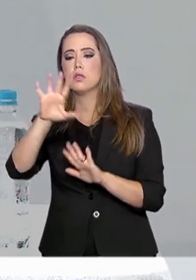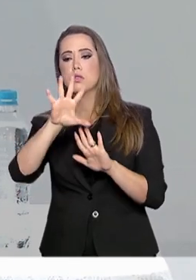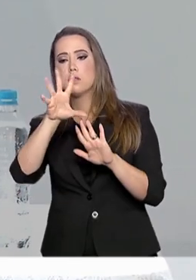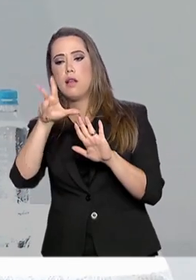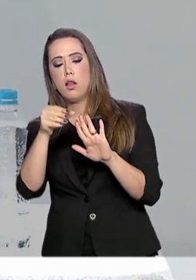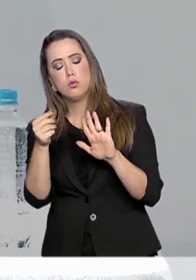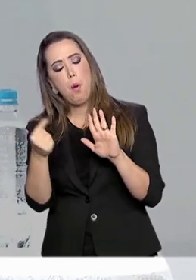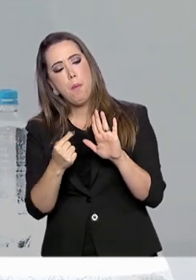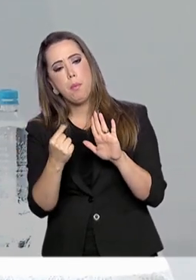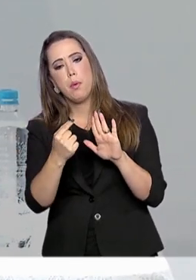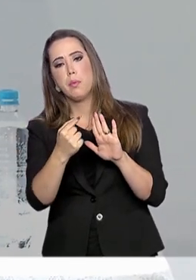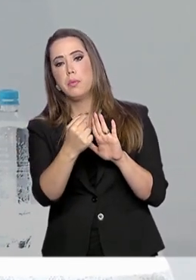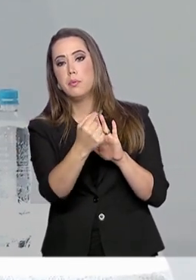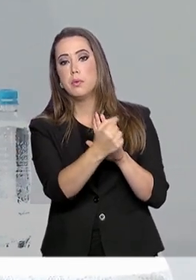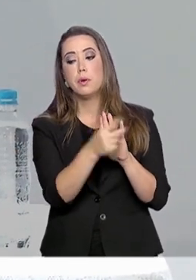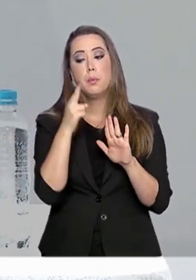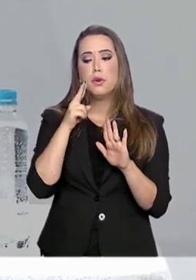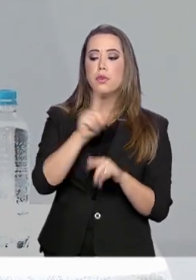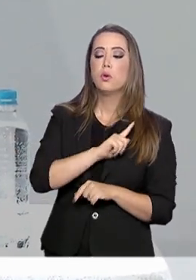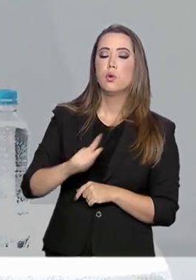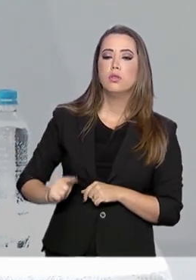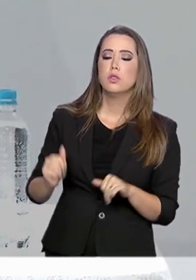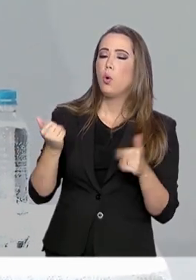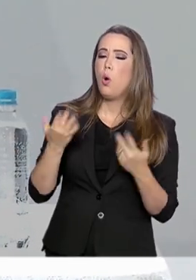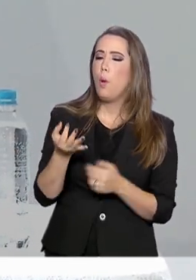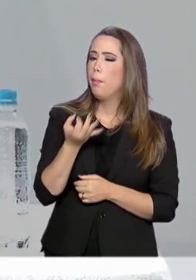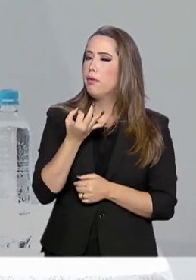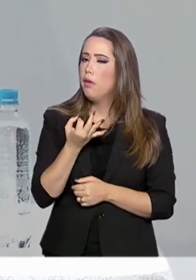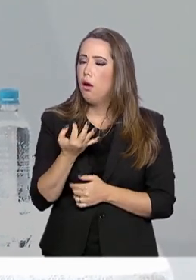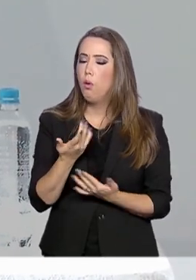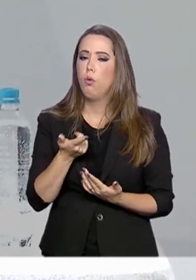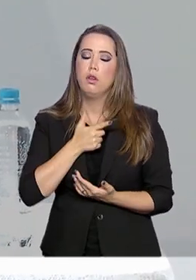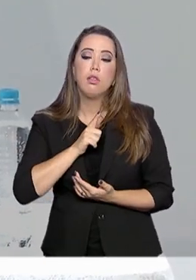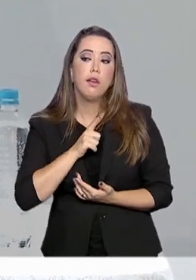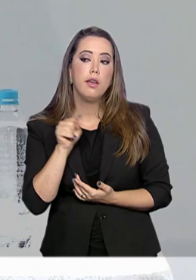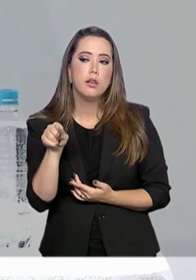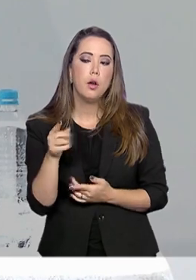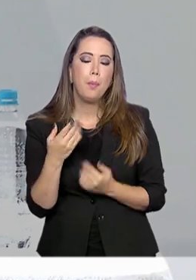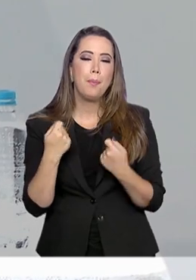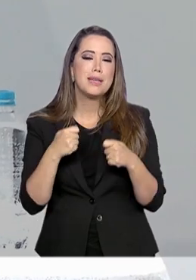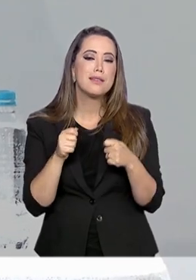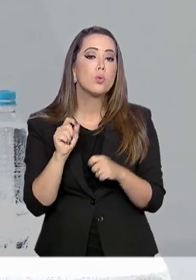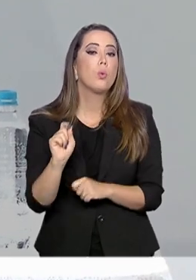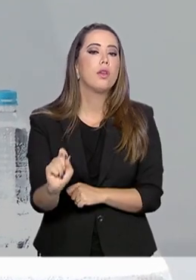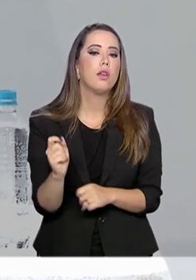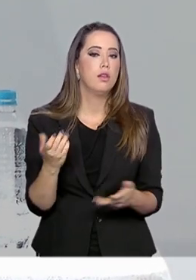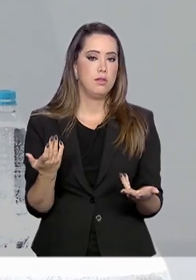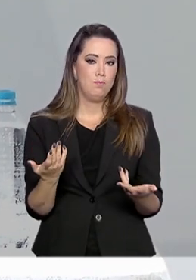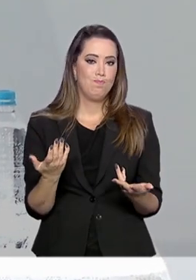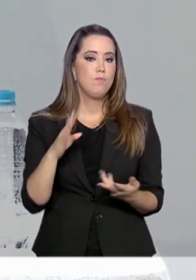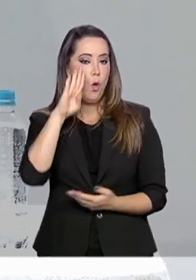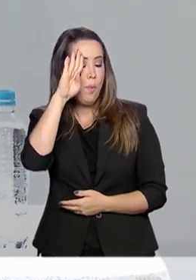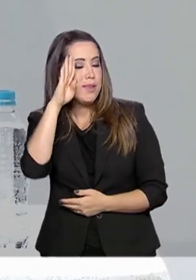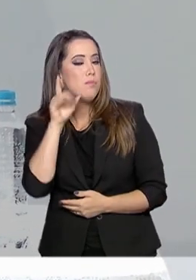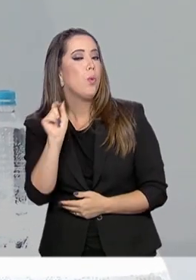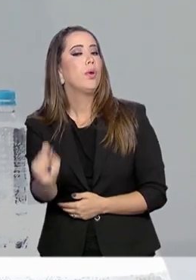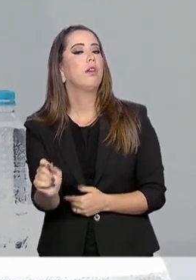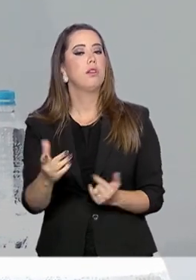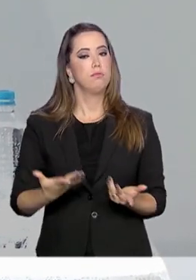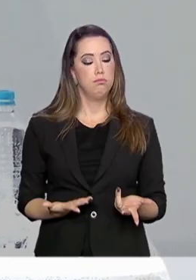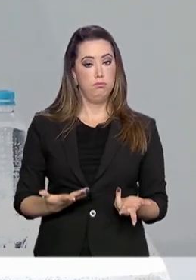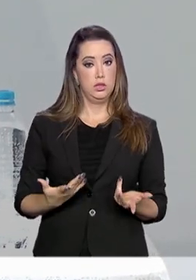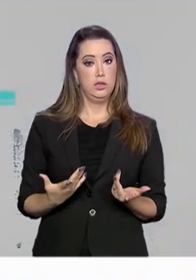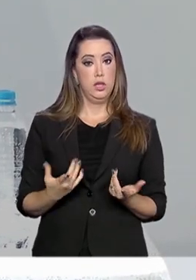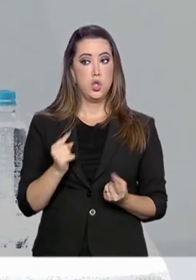seus governadores a sua visão sobre as principais necessidades, as prioridades para o seu estado,